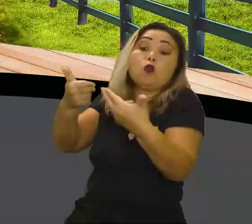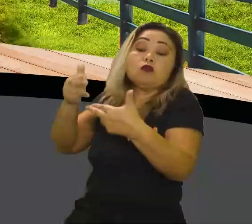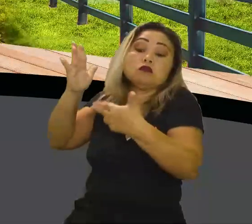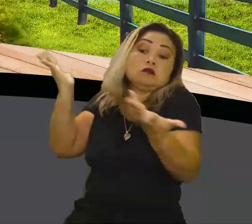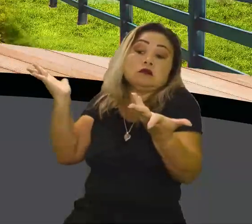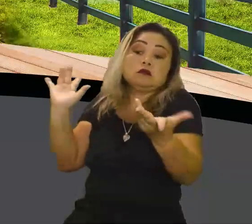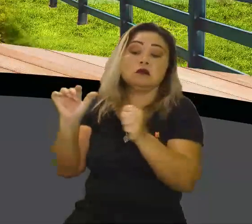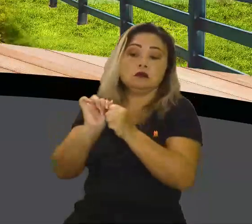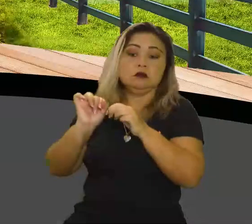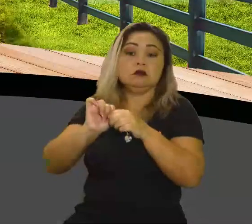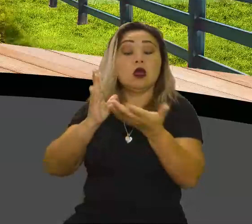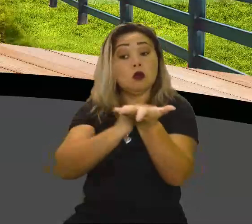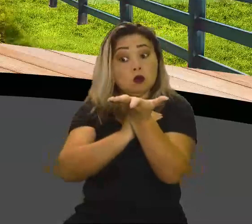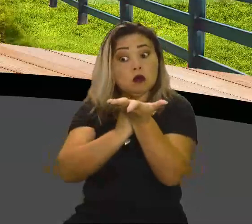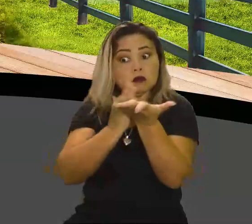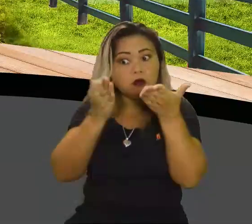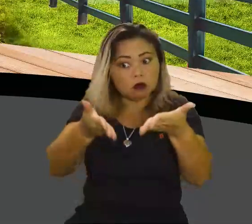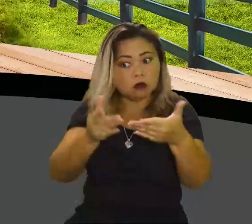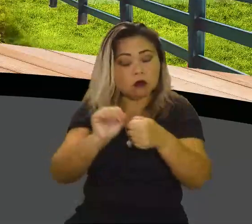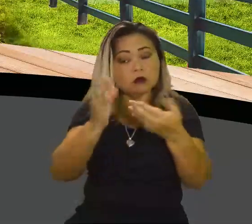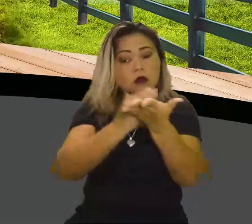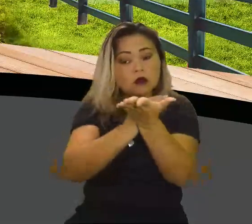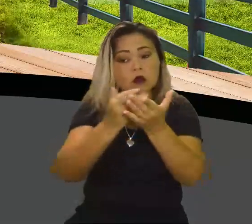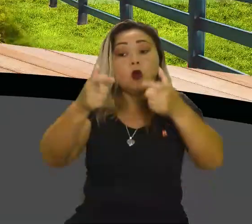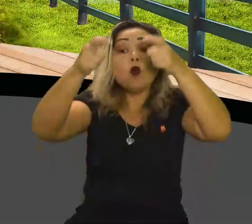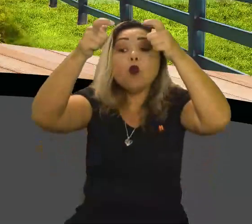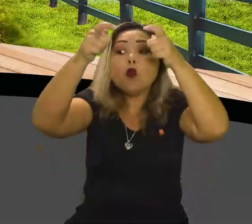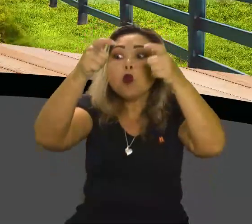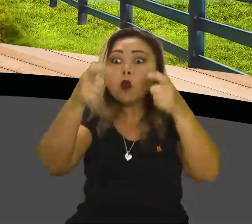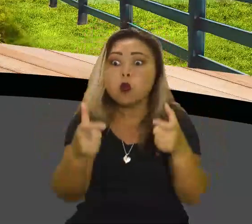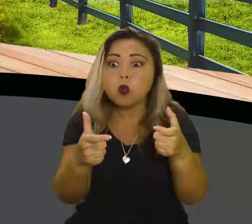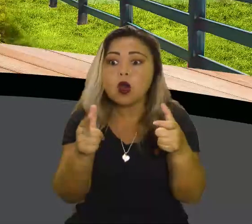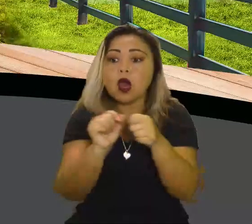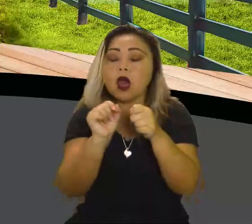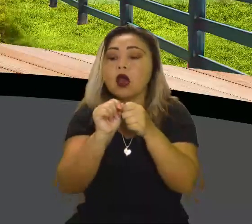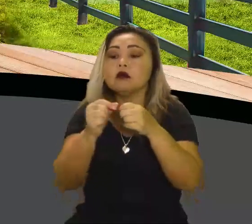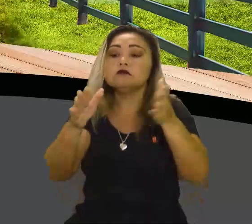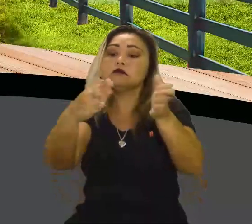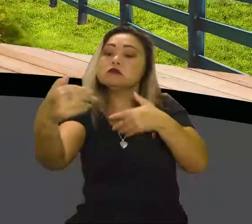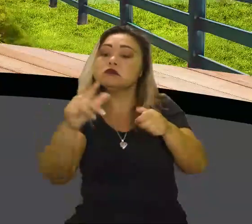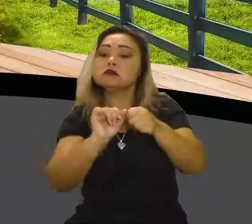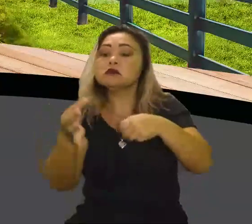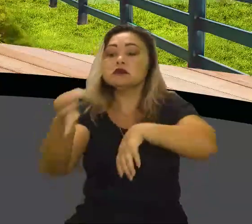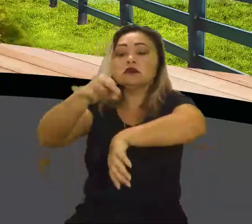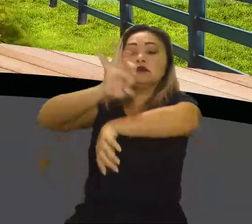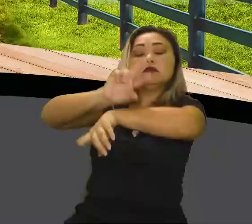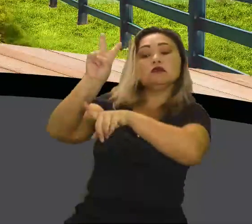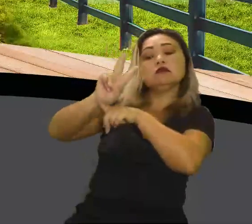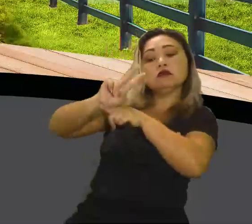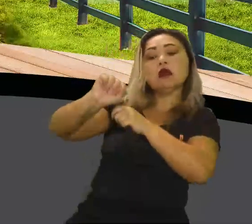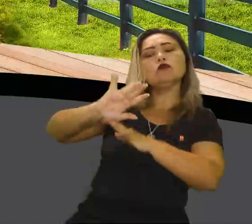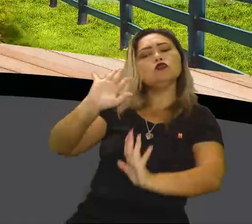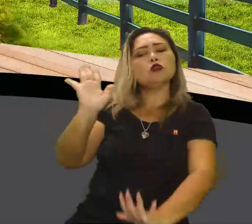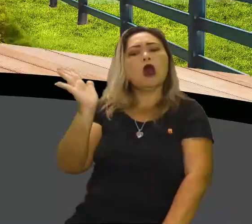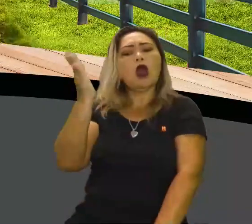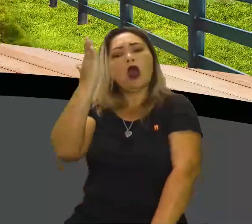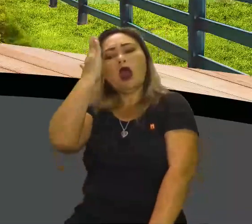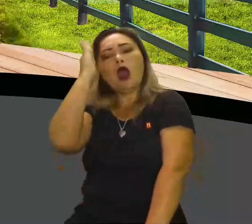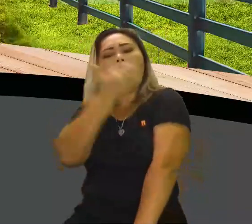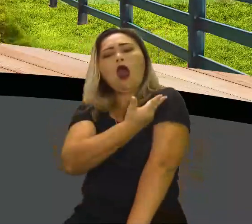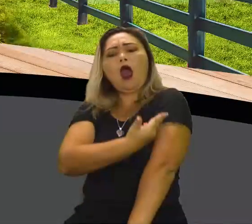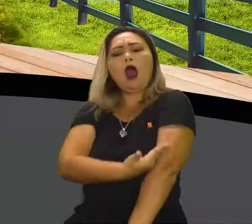gente iniciar, então, sobre o local da inserção de apiário, a gente já está familiarizado com